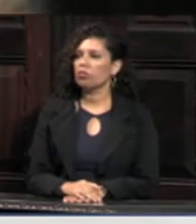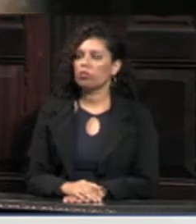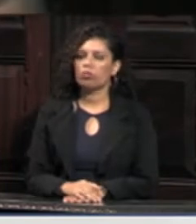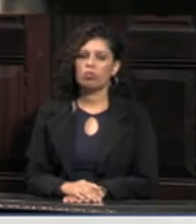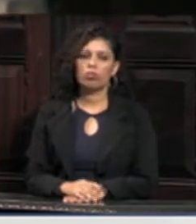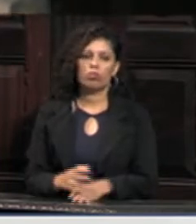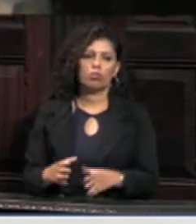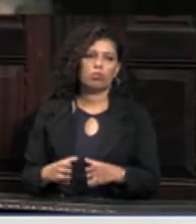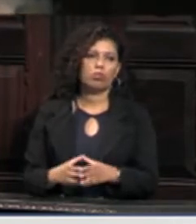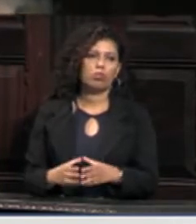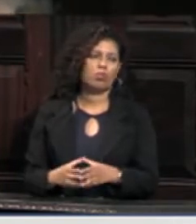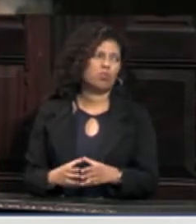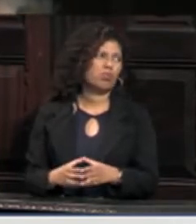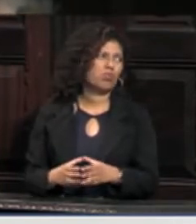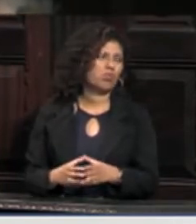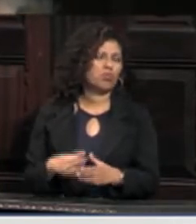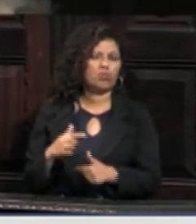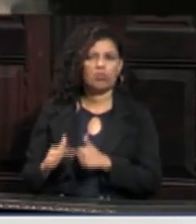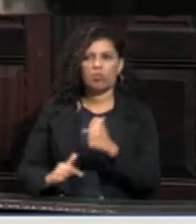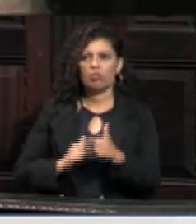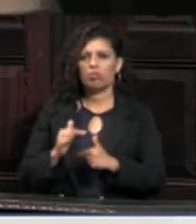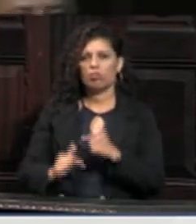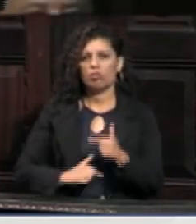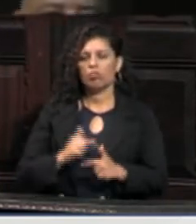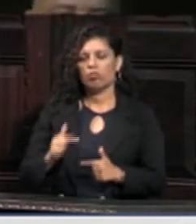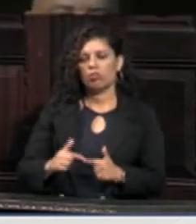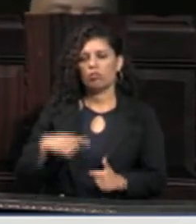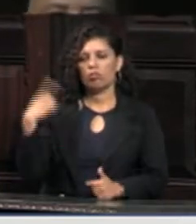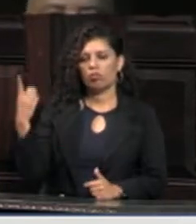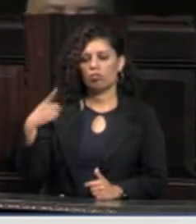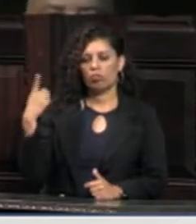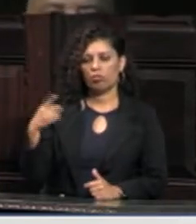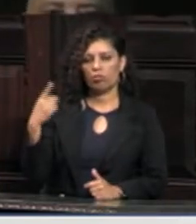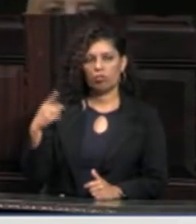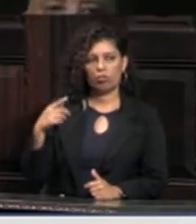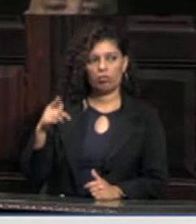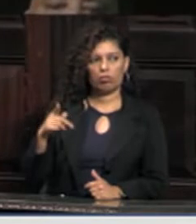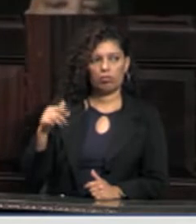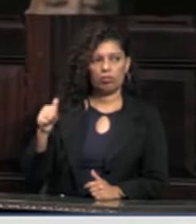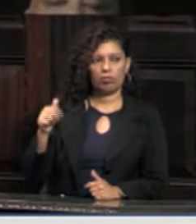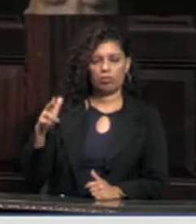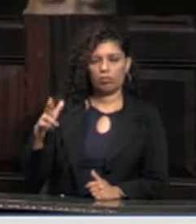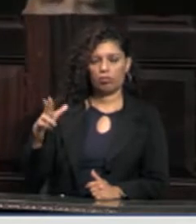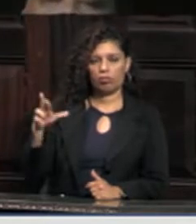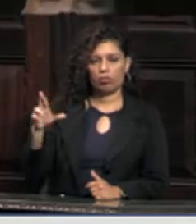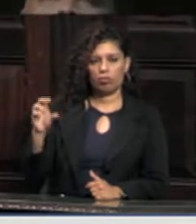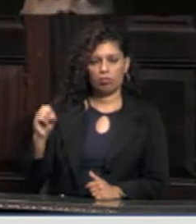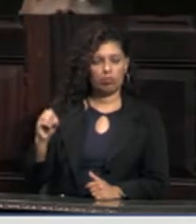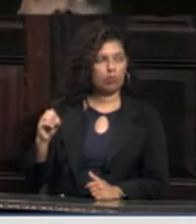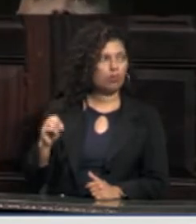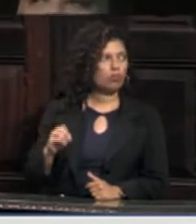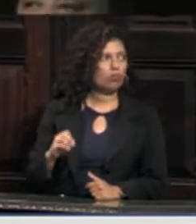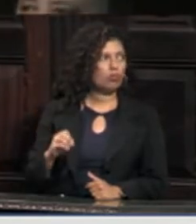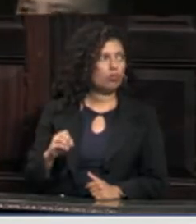A Comissão de Trabalho, deputado Paulo Ramos, Berto Palmares, Coronel Jair Marco Miller